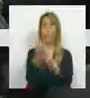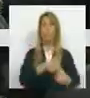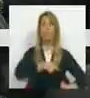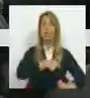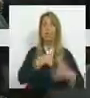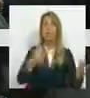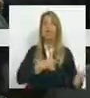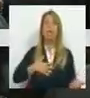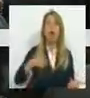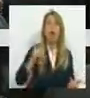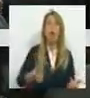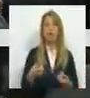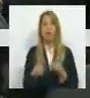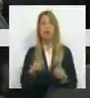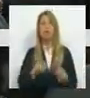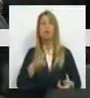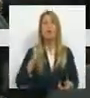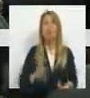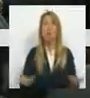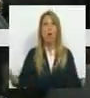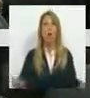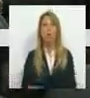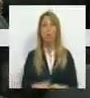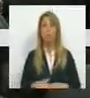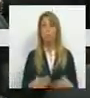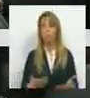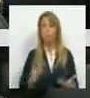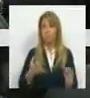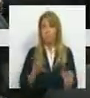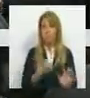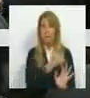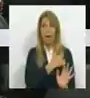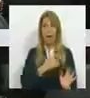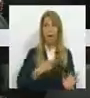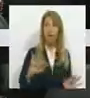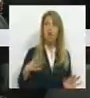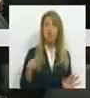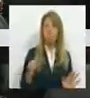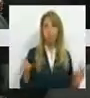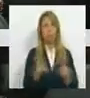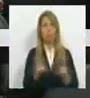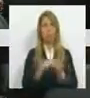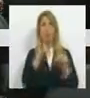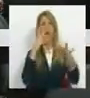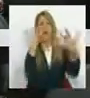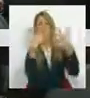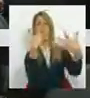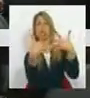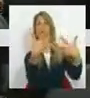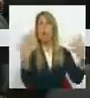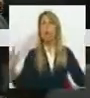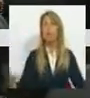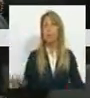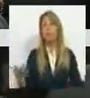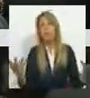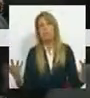que entidades, com que organizações. Portanto, precisamos de uma Casa do Douro com paredes de vidro. À mulher de César não basta ser